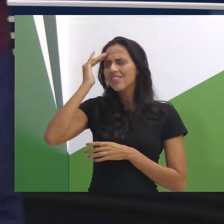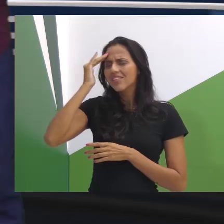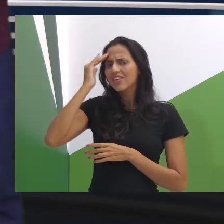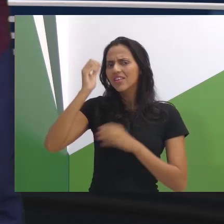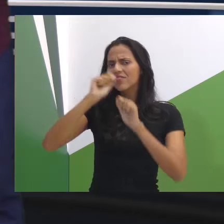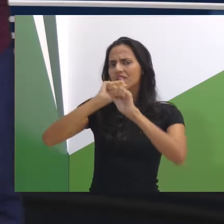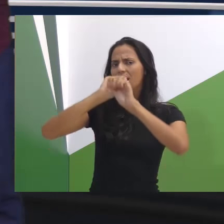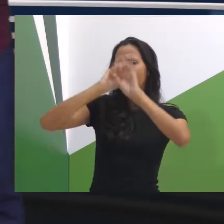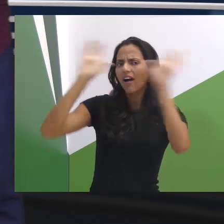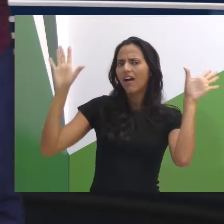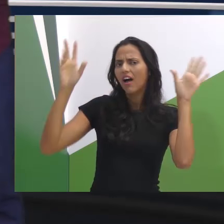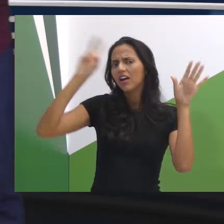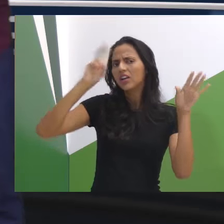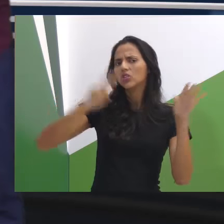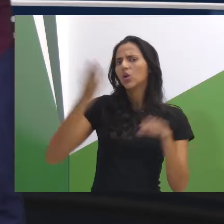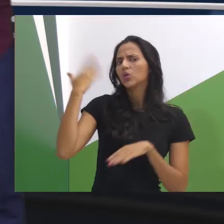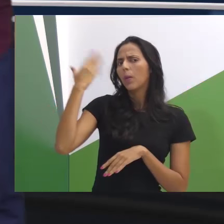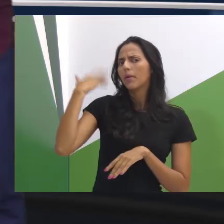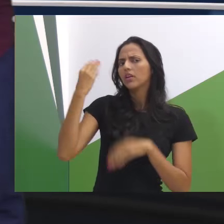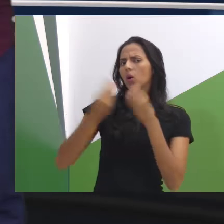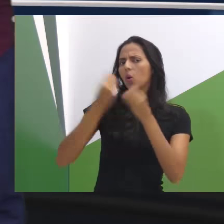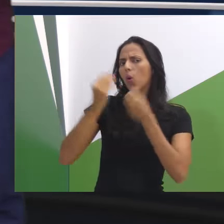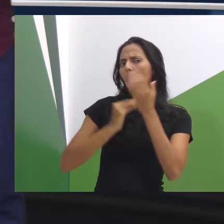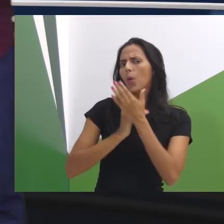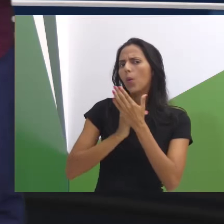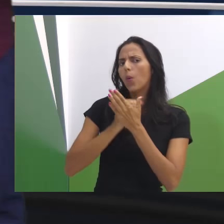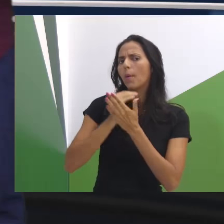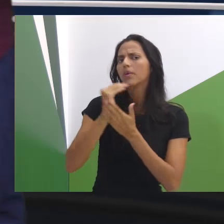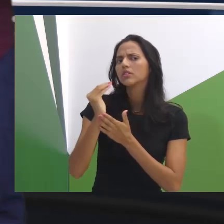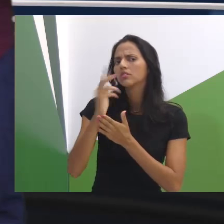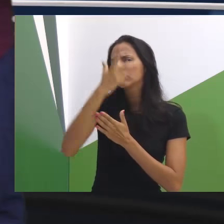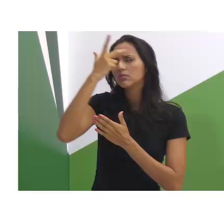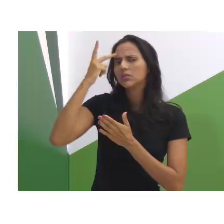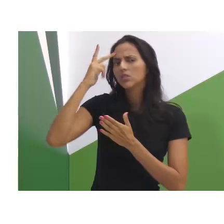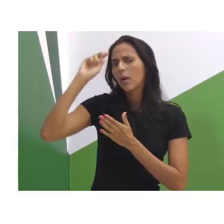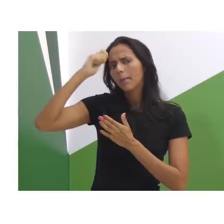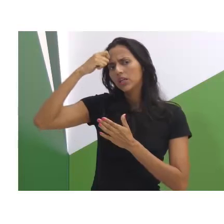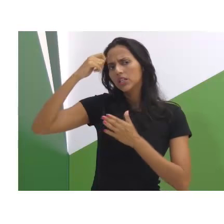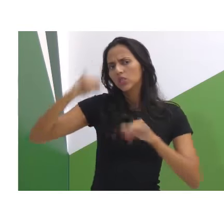A forma como Iniciou A vinda De escravos Para o Brasil